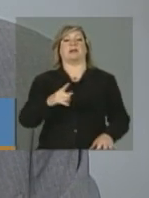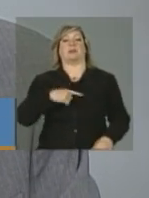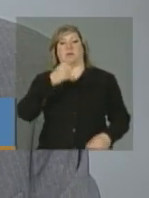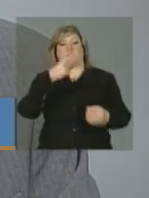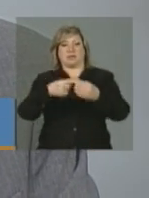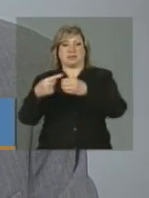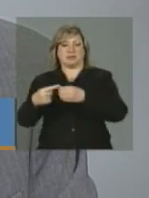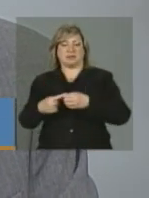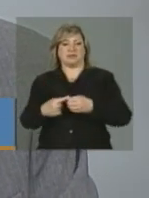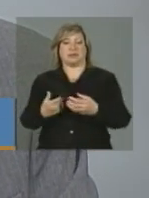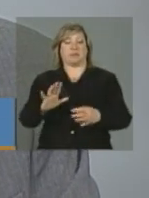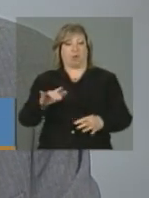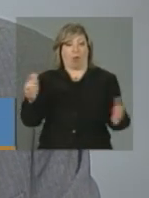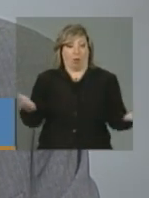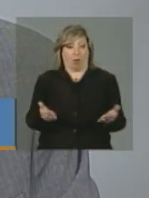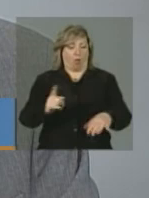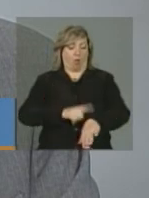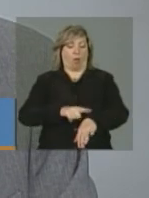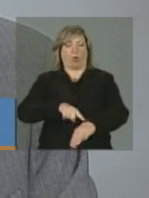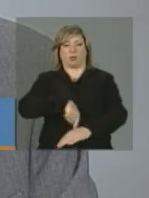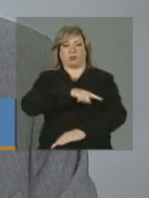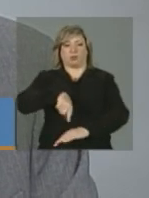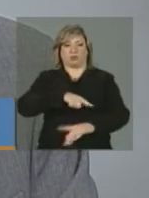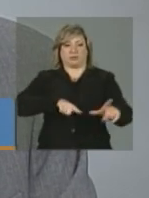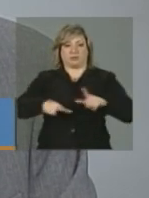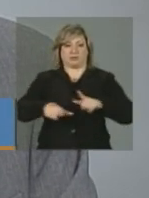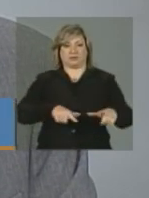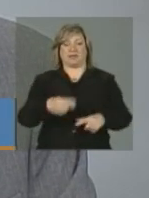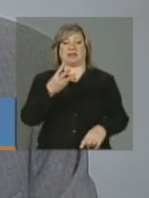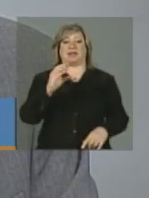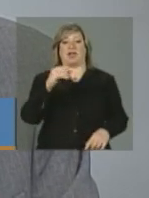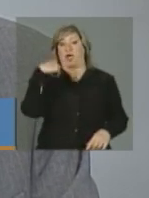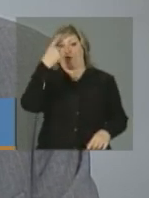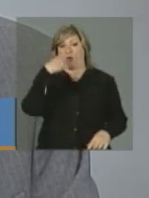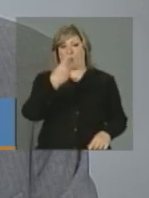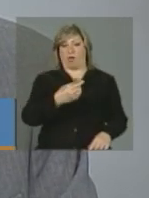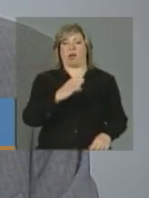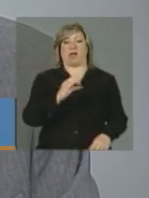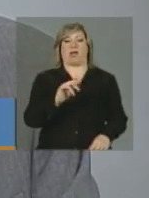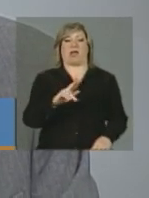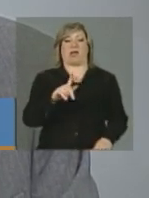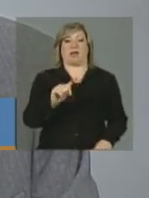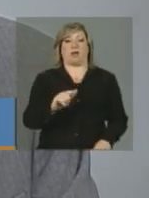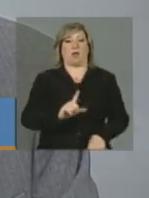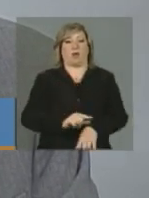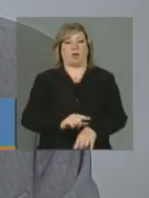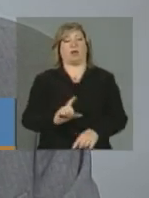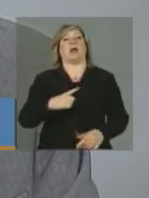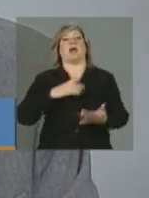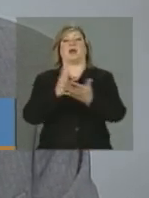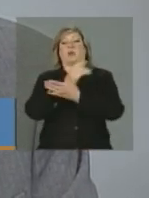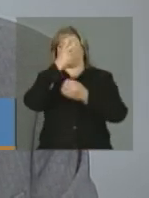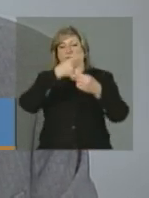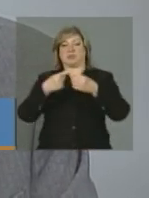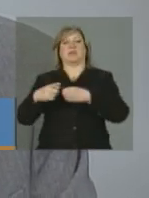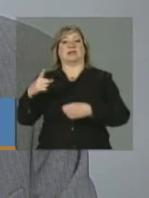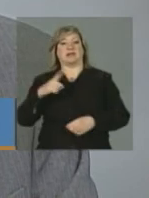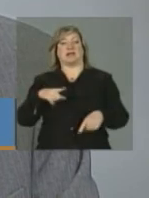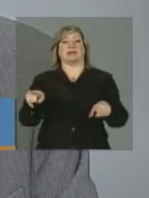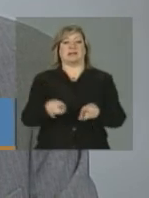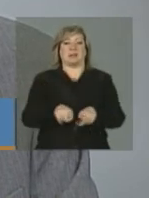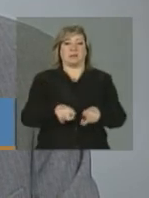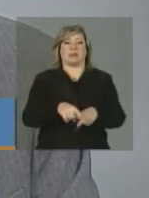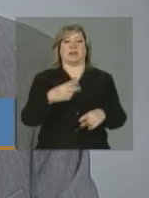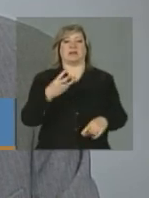horária, por lei dos assistentes sociais, é de 30 horas. Né? Alguns municípios têm concurso também para 20 horas. Então,